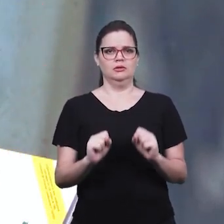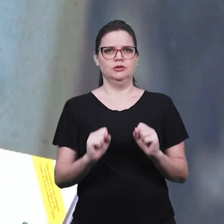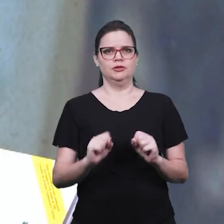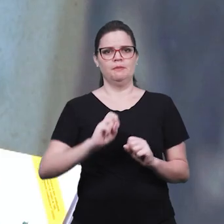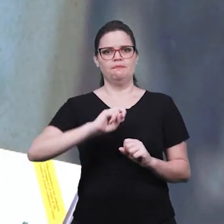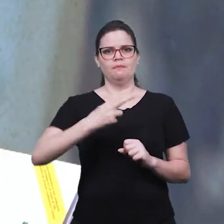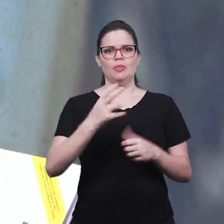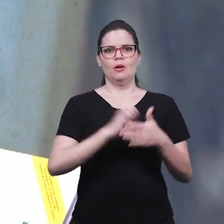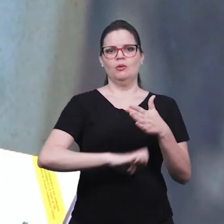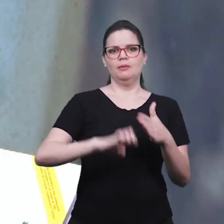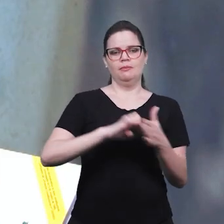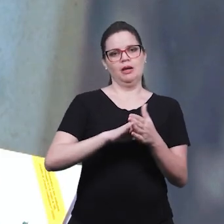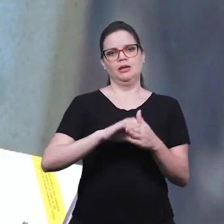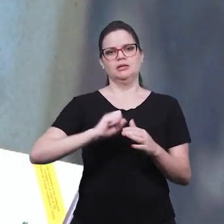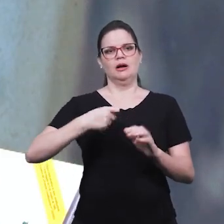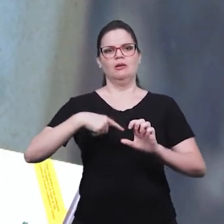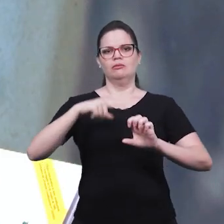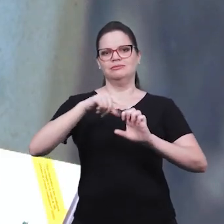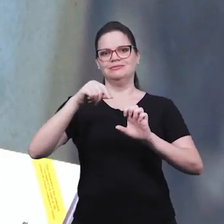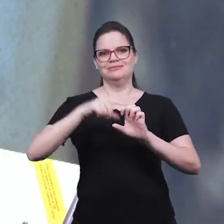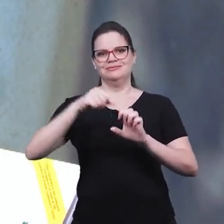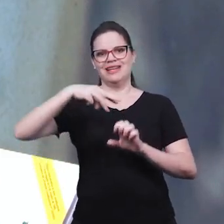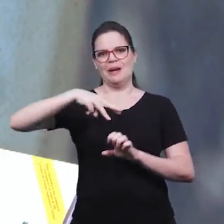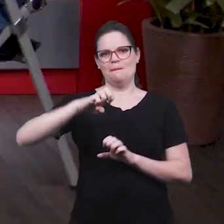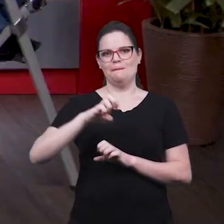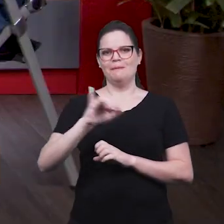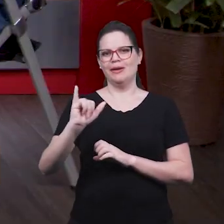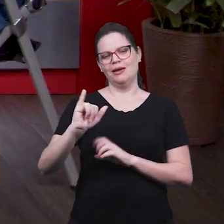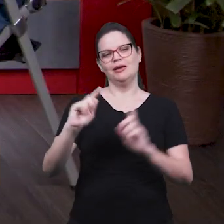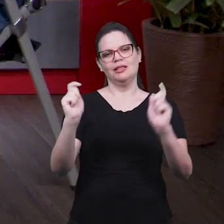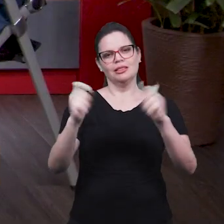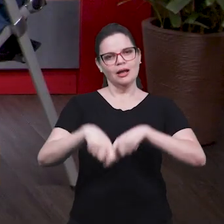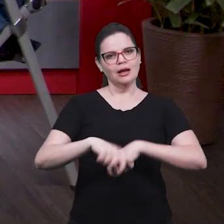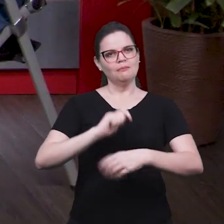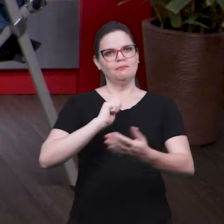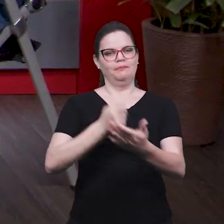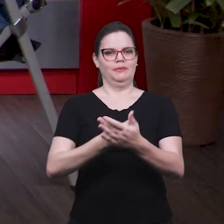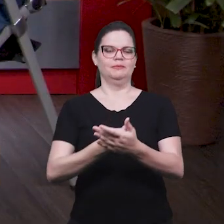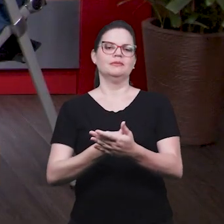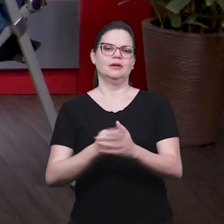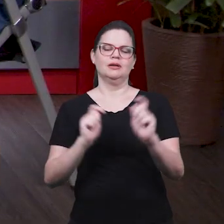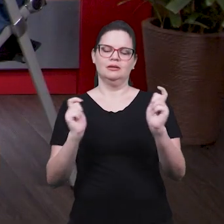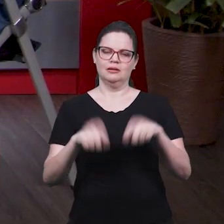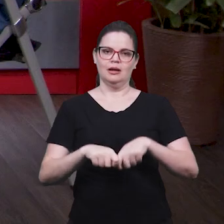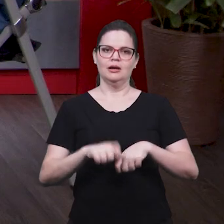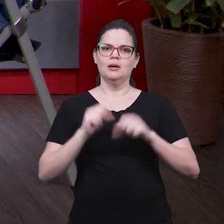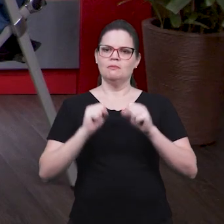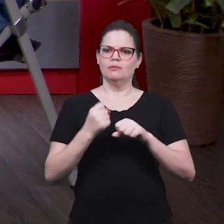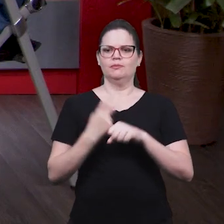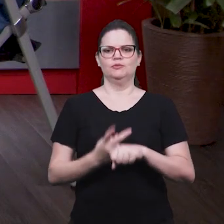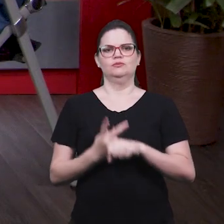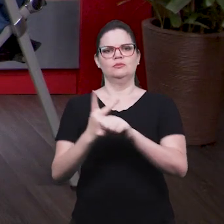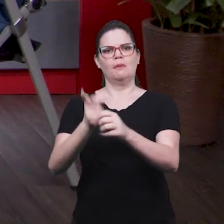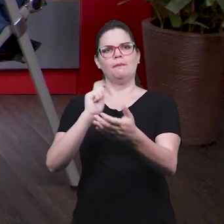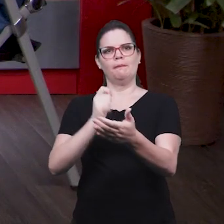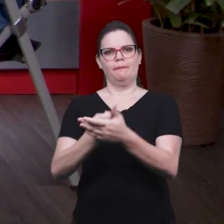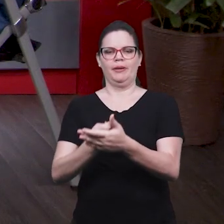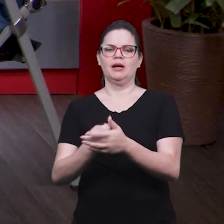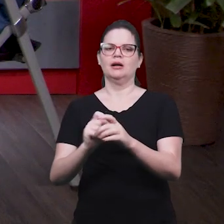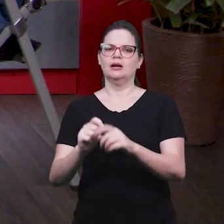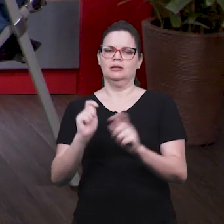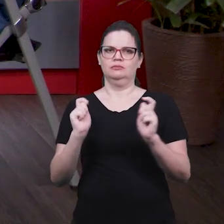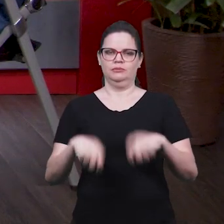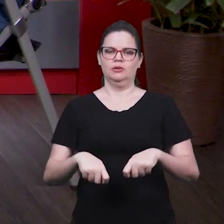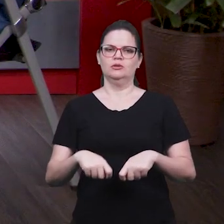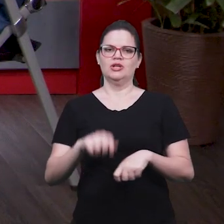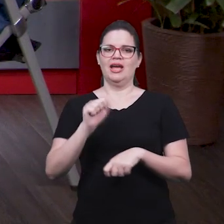ou até mesmo uma empresa, um MEI. Sim. Então, assim, a pessoa pode procurar e fazer o seu